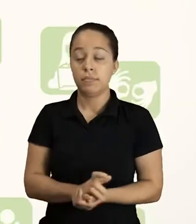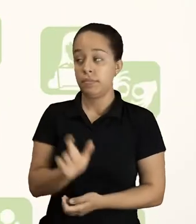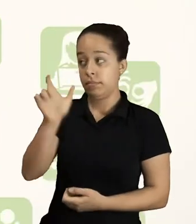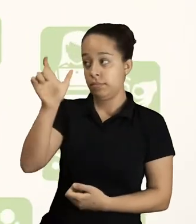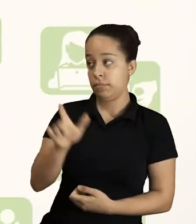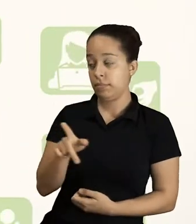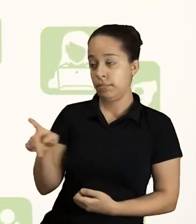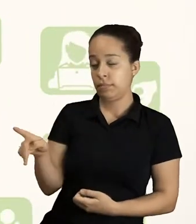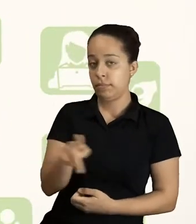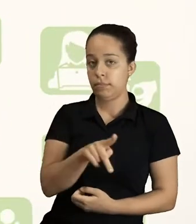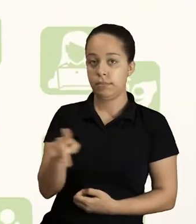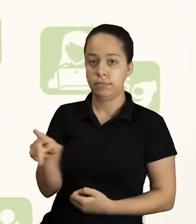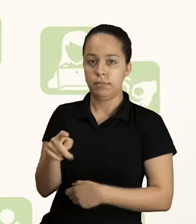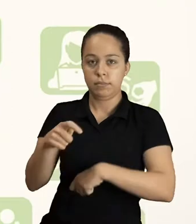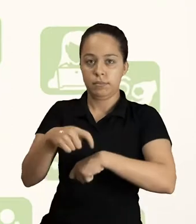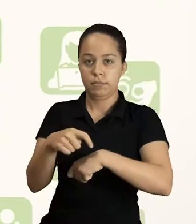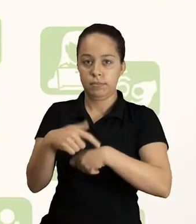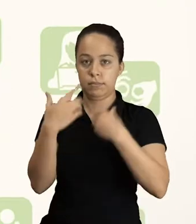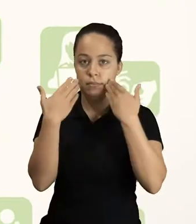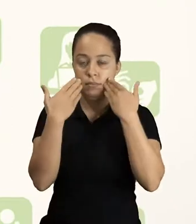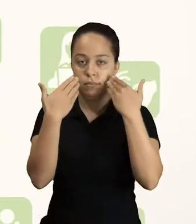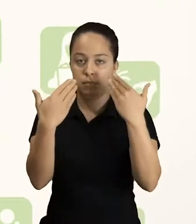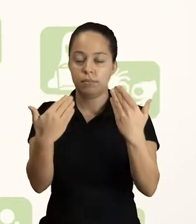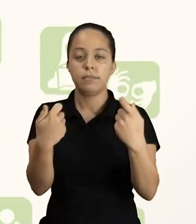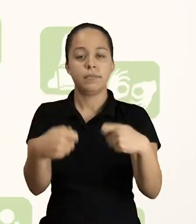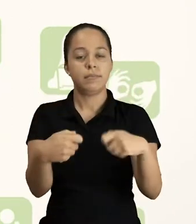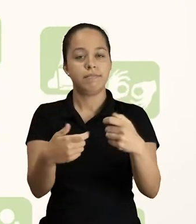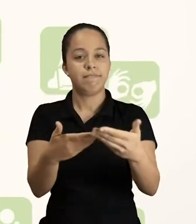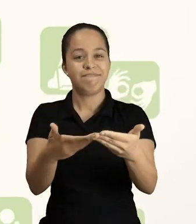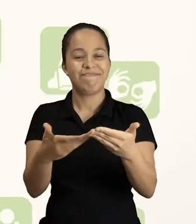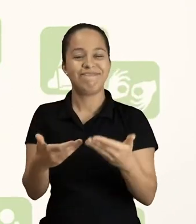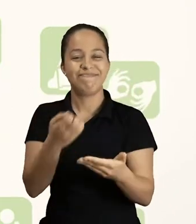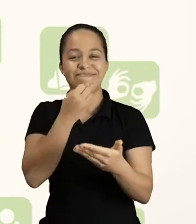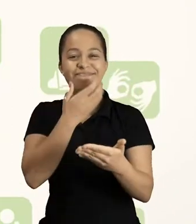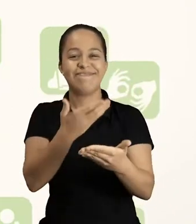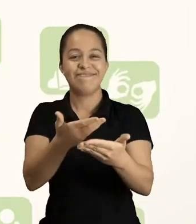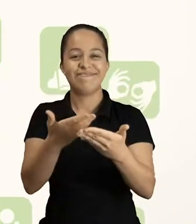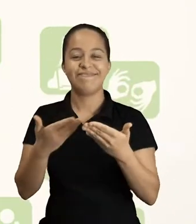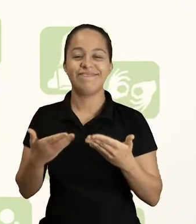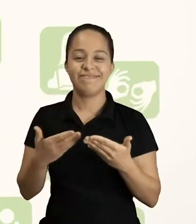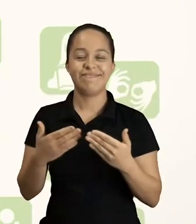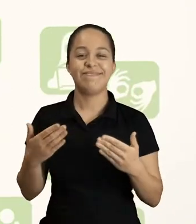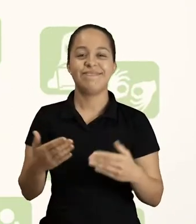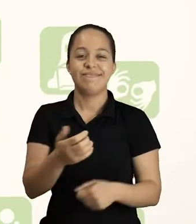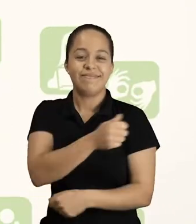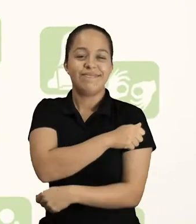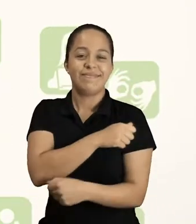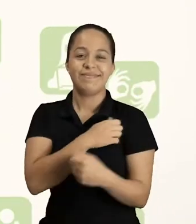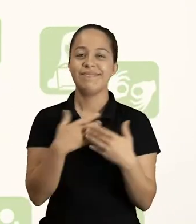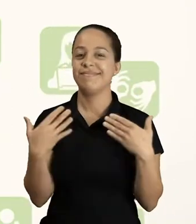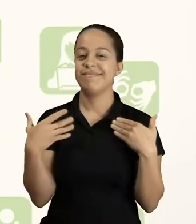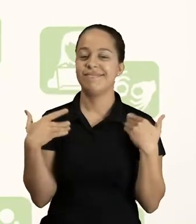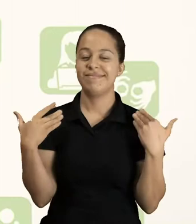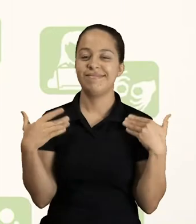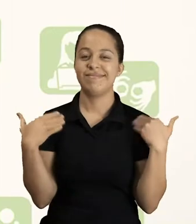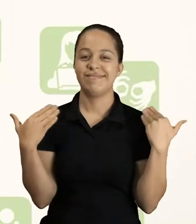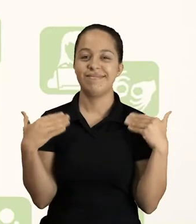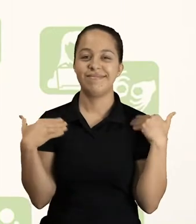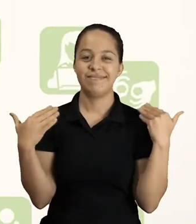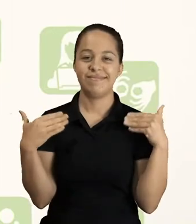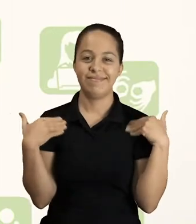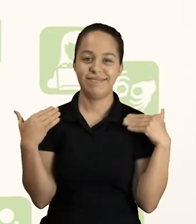O professor, em vídeo de apresentação, deve recepcionar os seus alunos com alegria e espontaneidade.